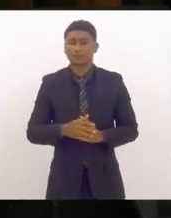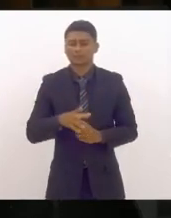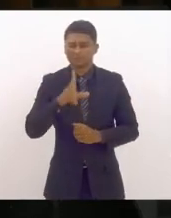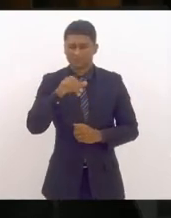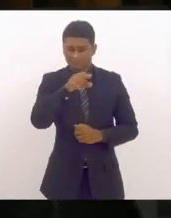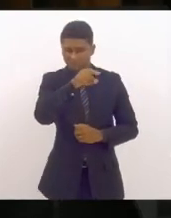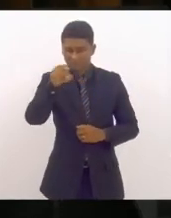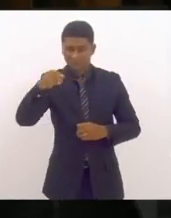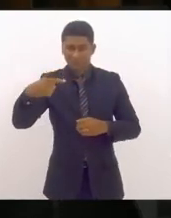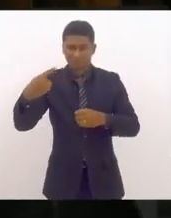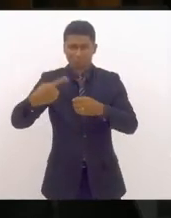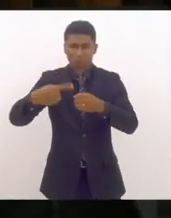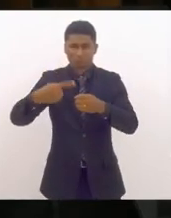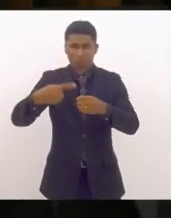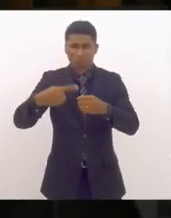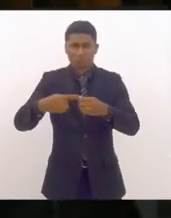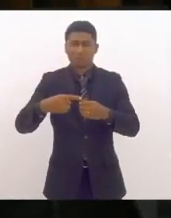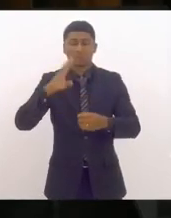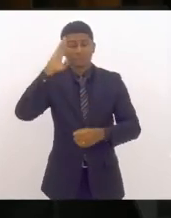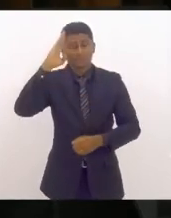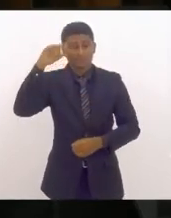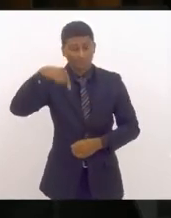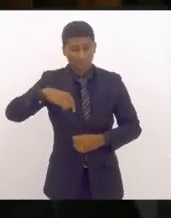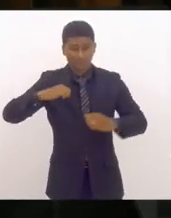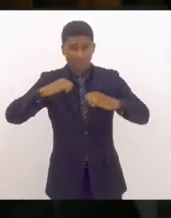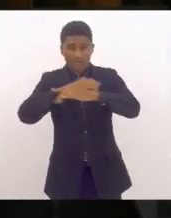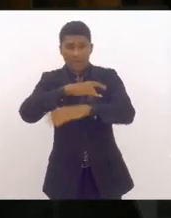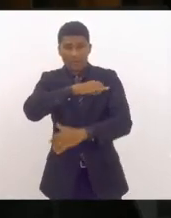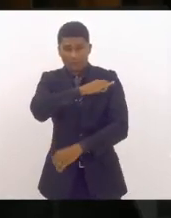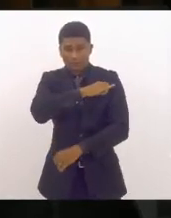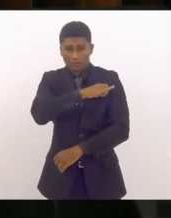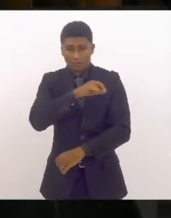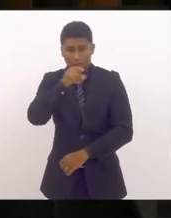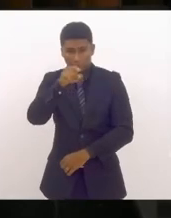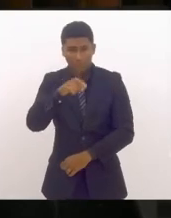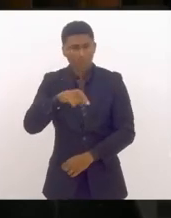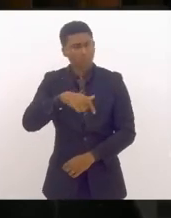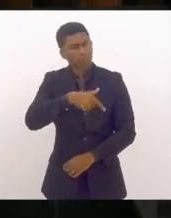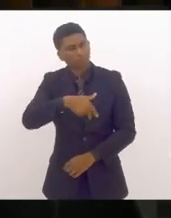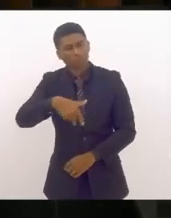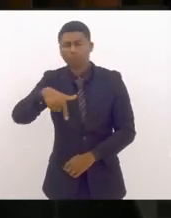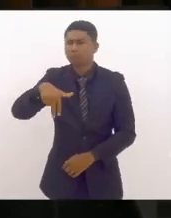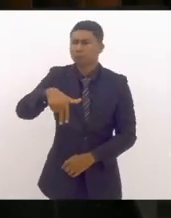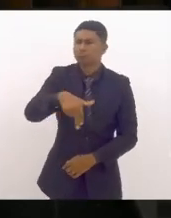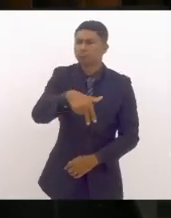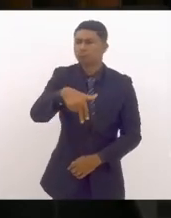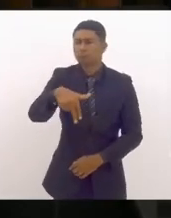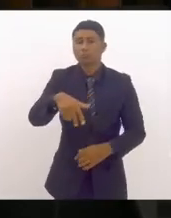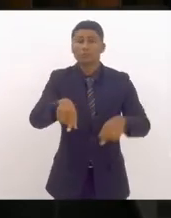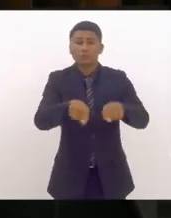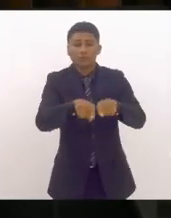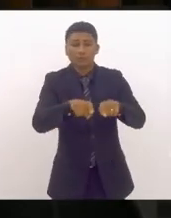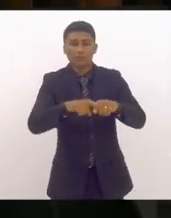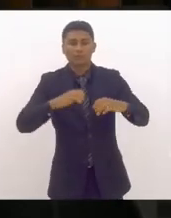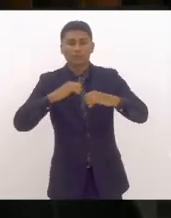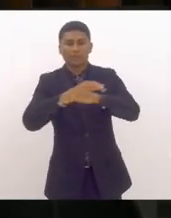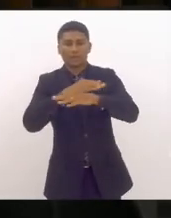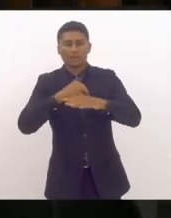mas principalmente aqui do Rio de Janeiro, principalmente em direção à zona oeste da